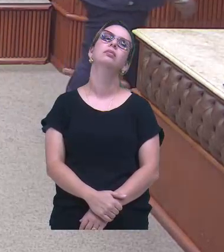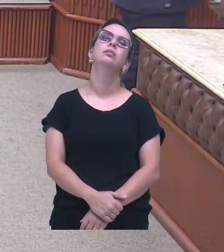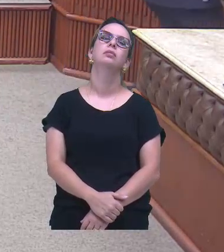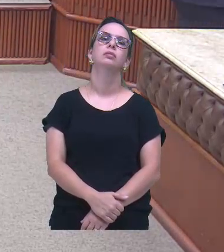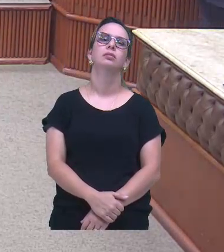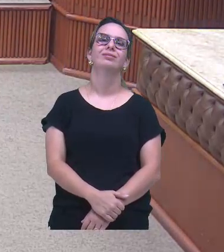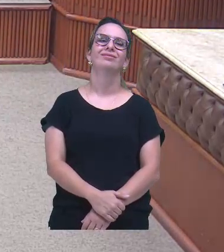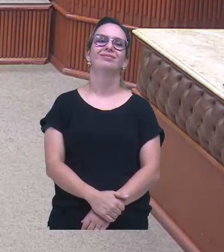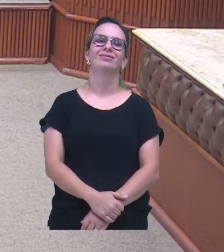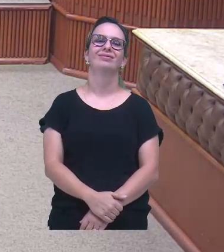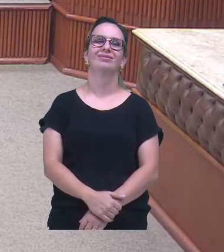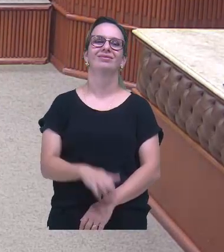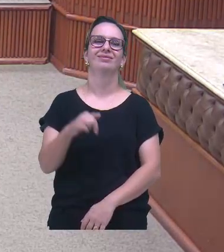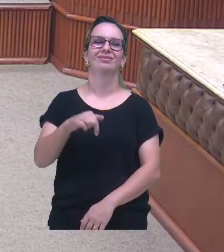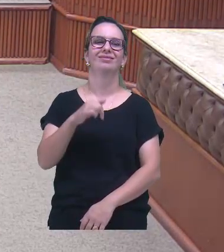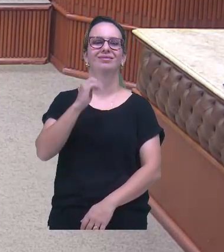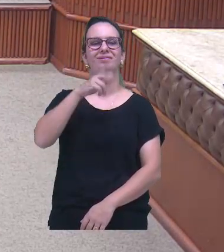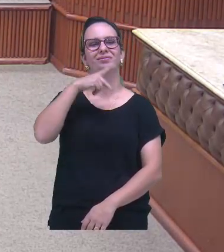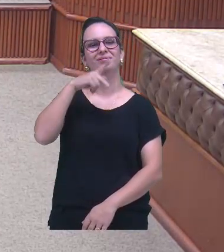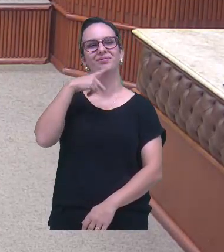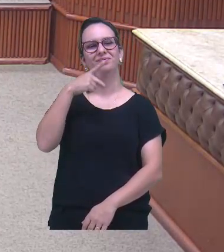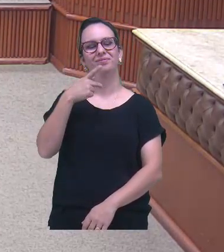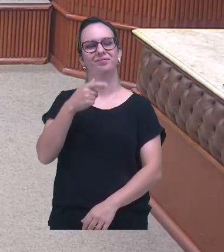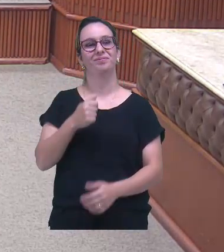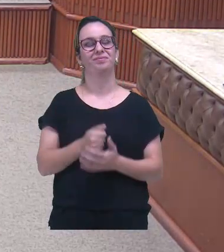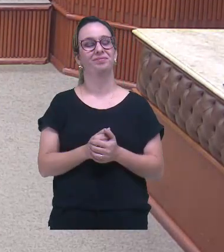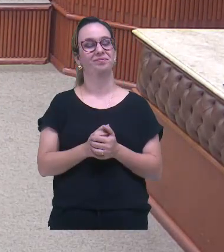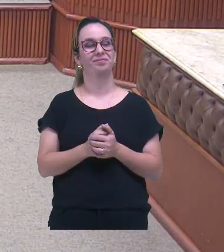Aqui se revelam os oradores também.